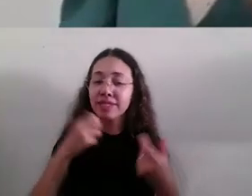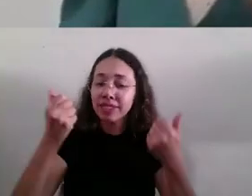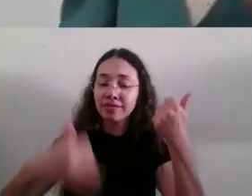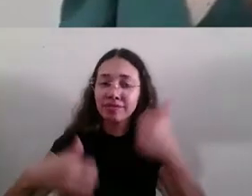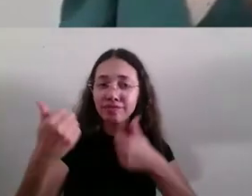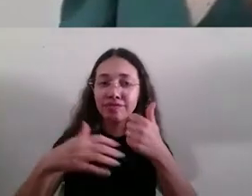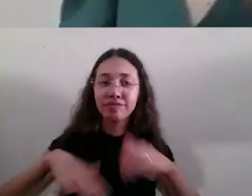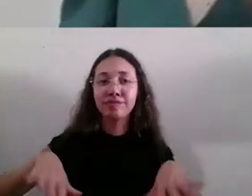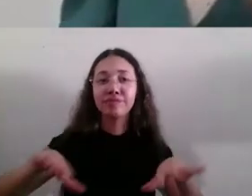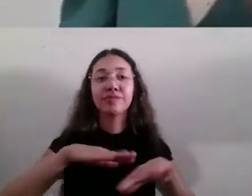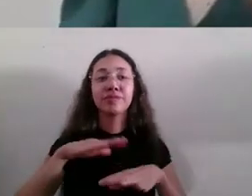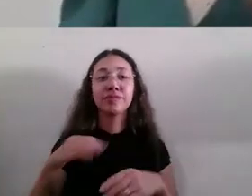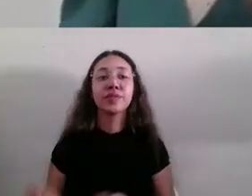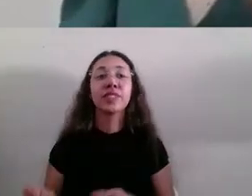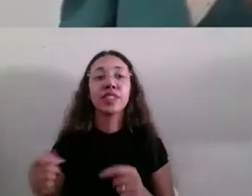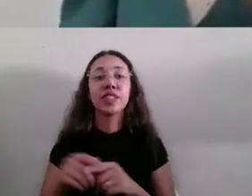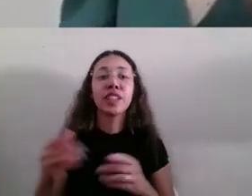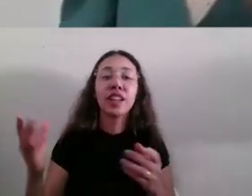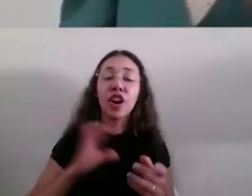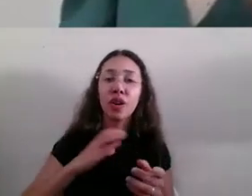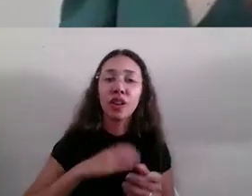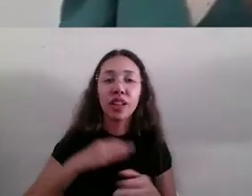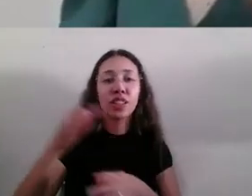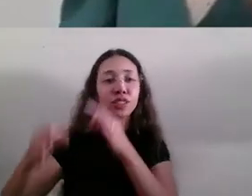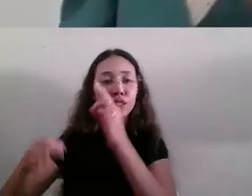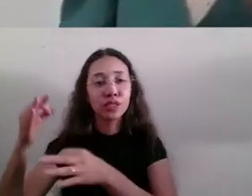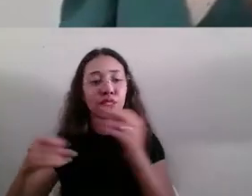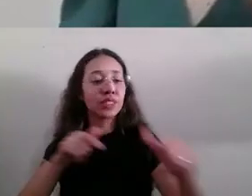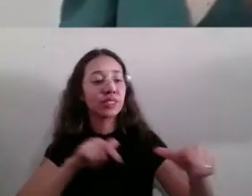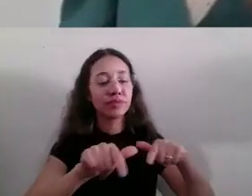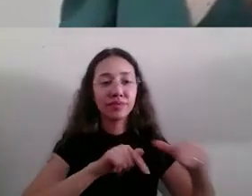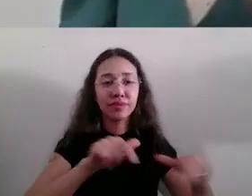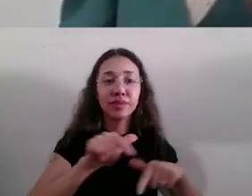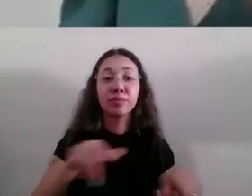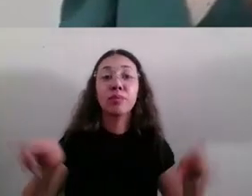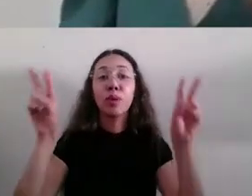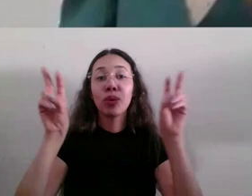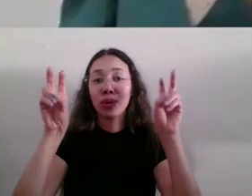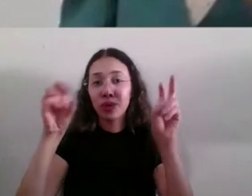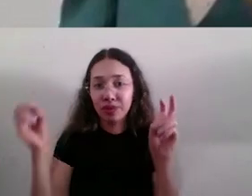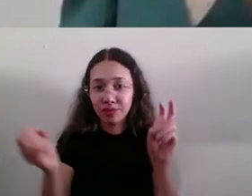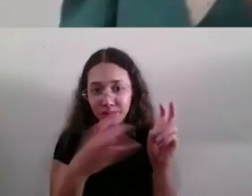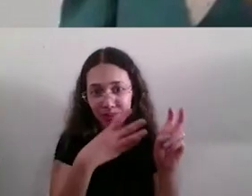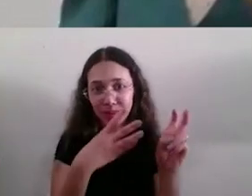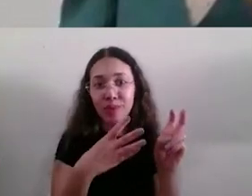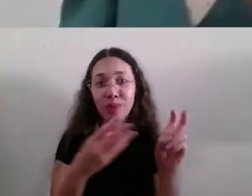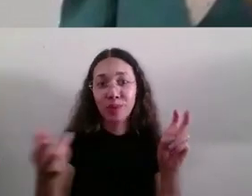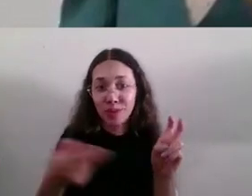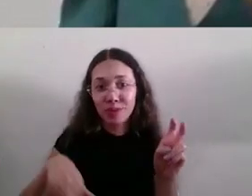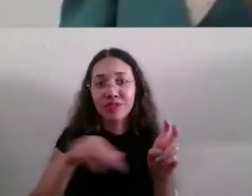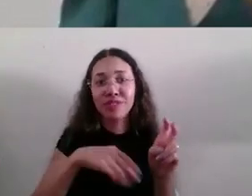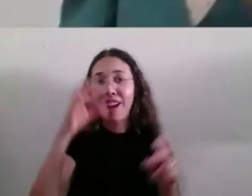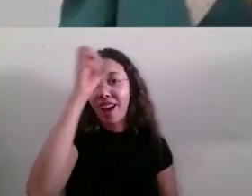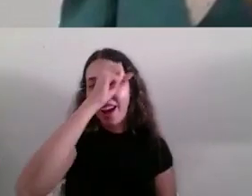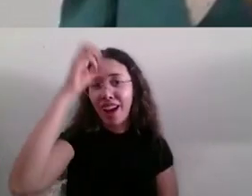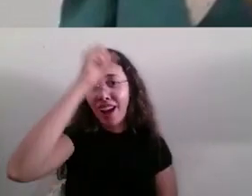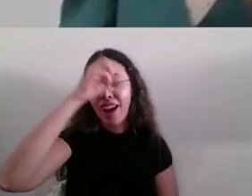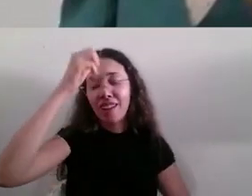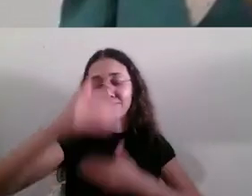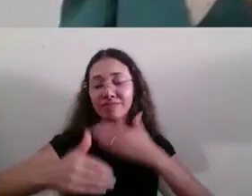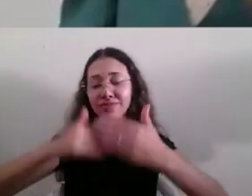e colegas juízes, colegas servidores, para apresentar esse tema que é novo e que a gente está aprendendo na medida que a gente está